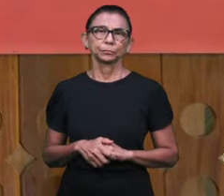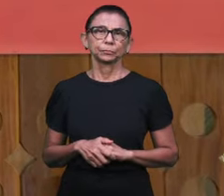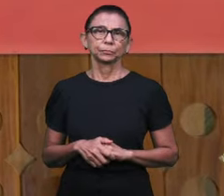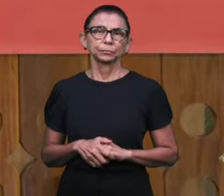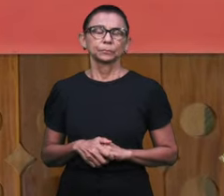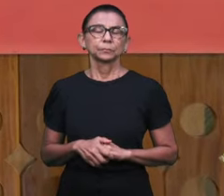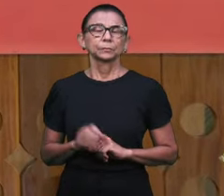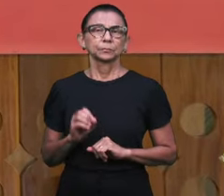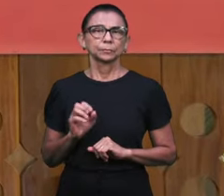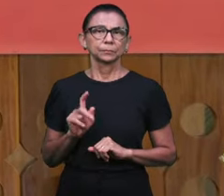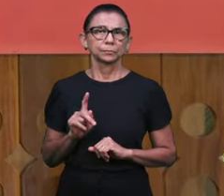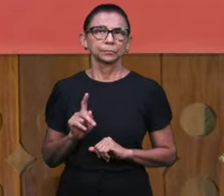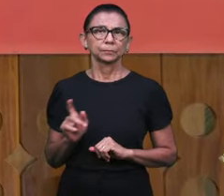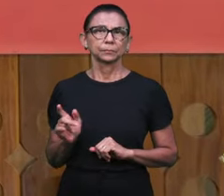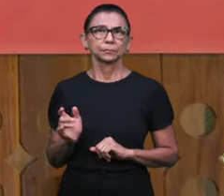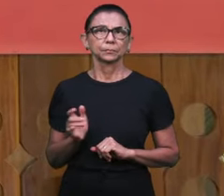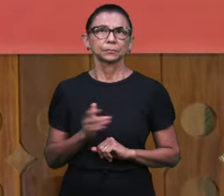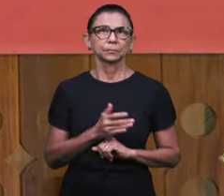Muito bem.